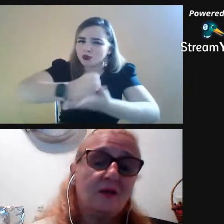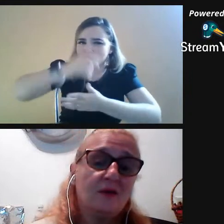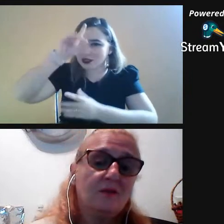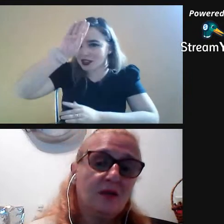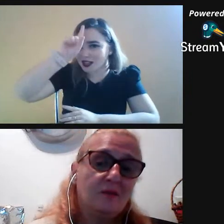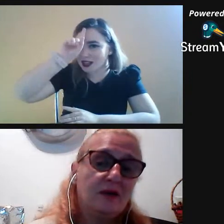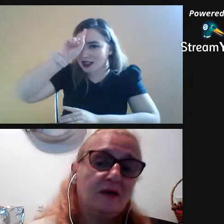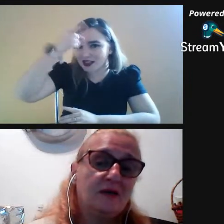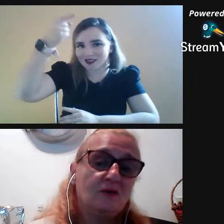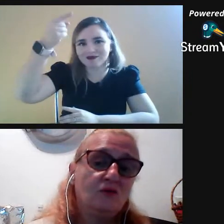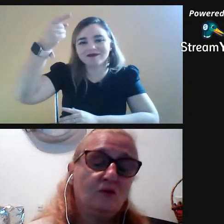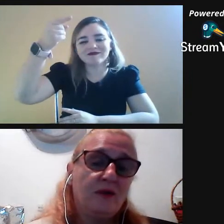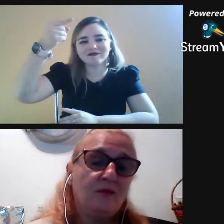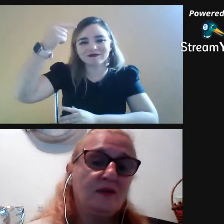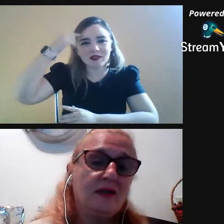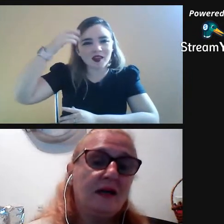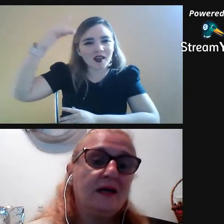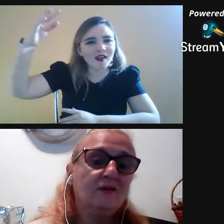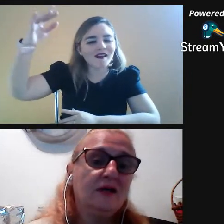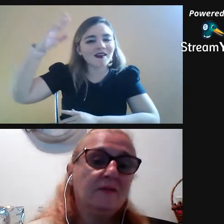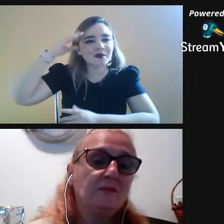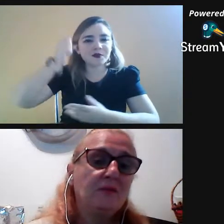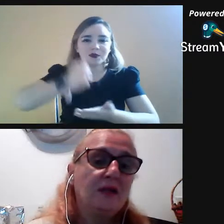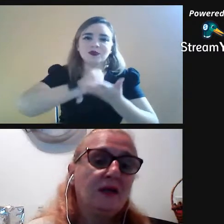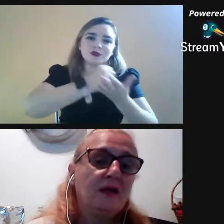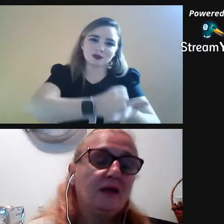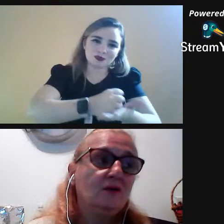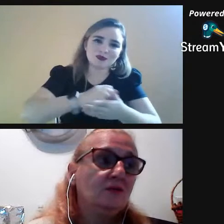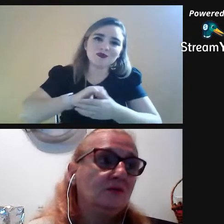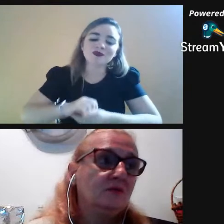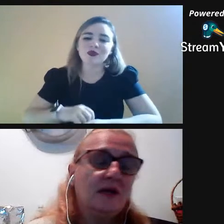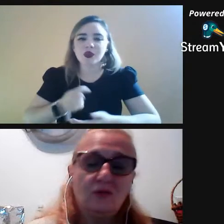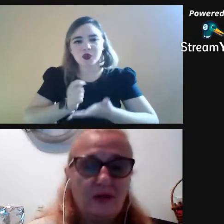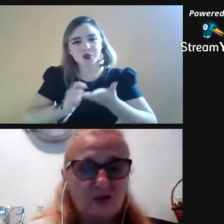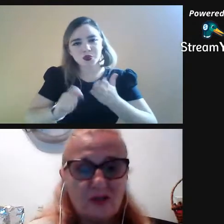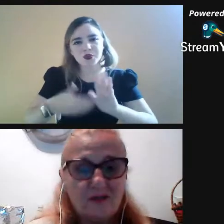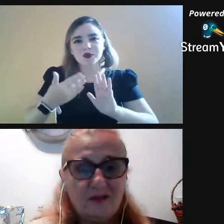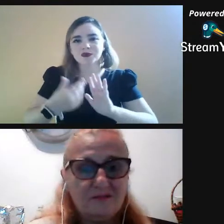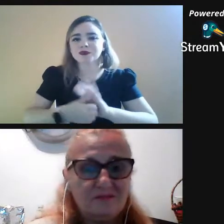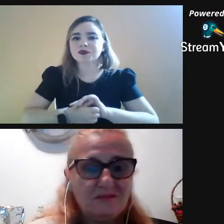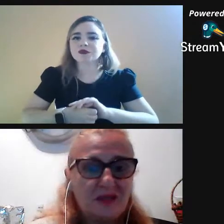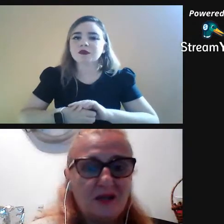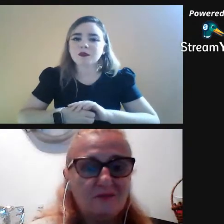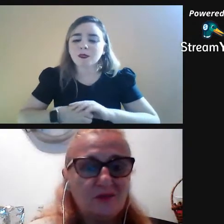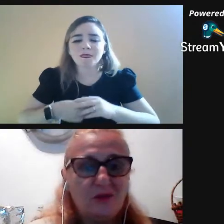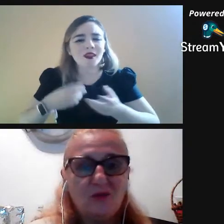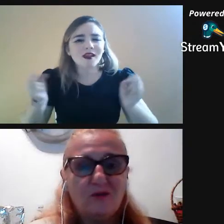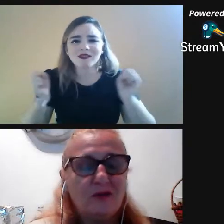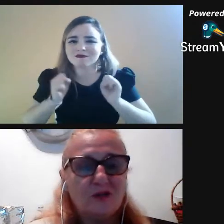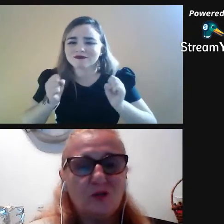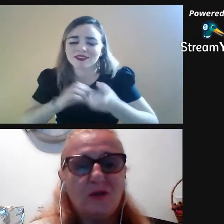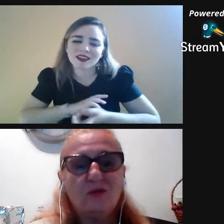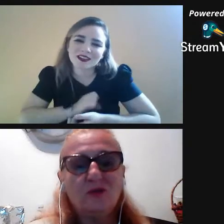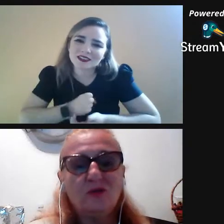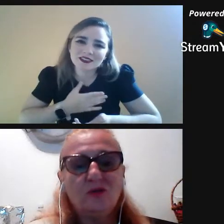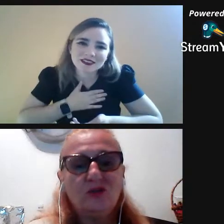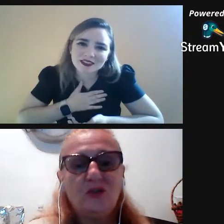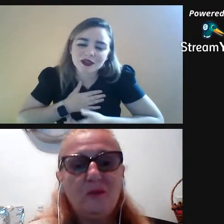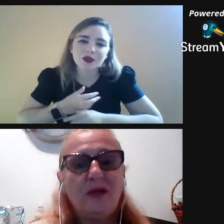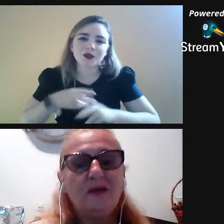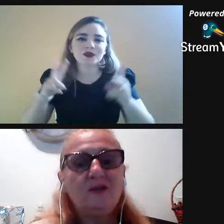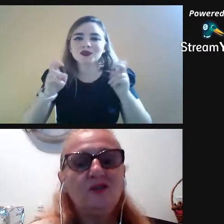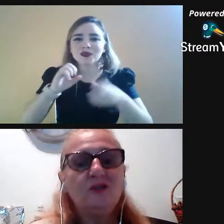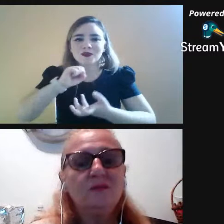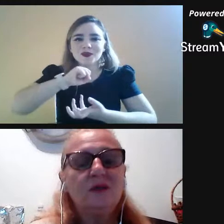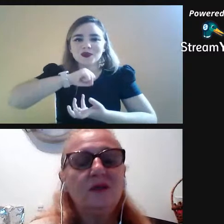esse tema para o prêmio literário, né? Eu adorei estar aqui, tá? Eu adoro falar sobre ecologia e